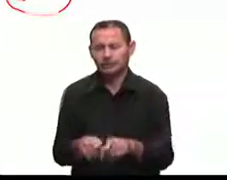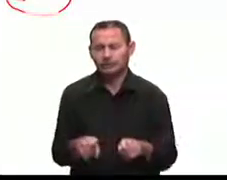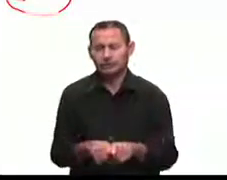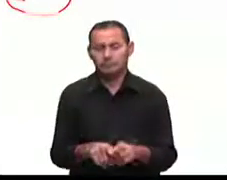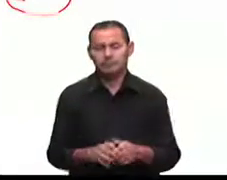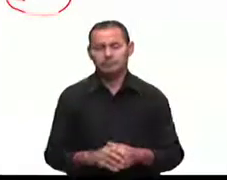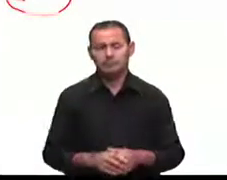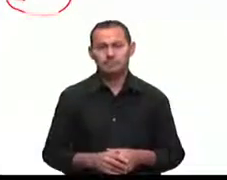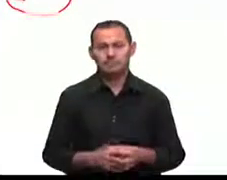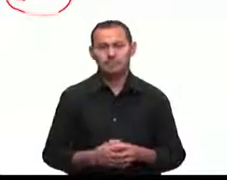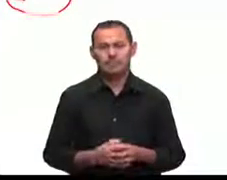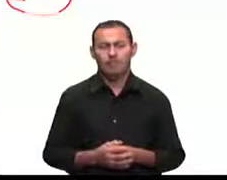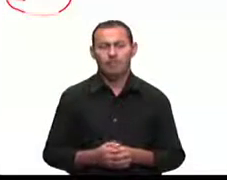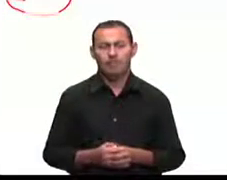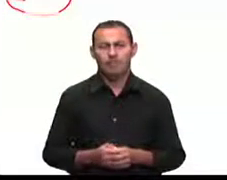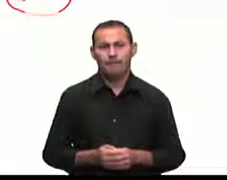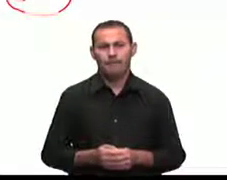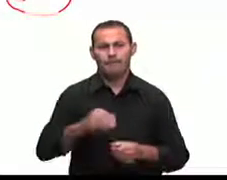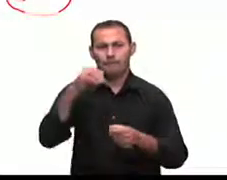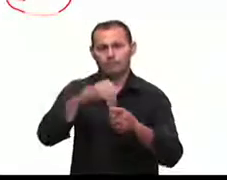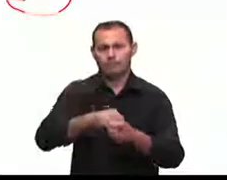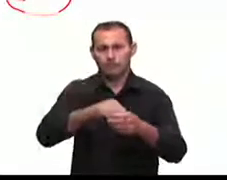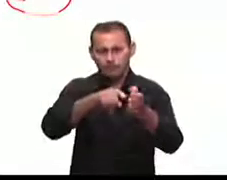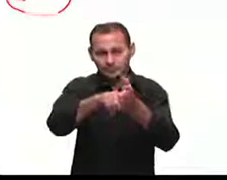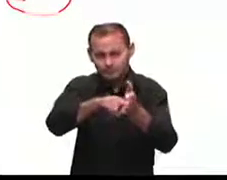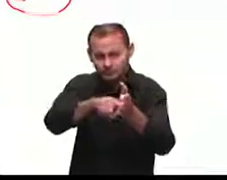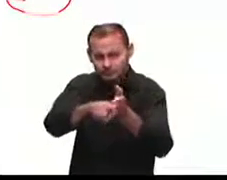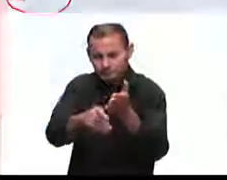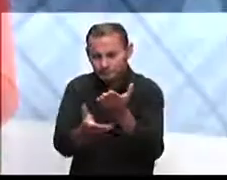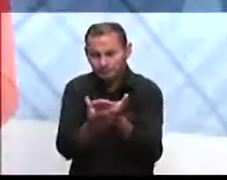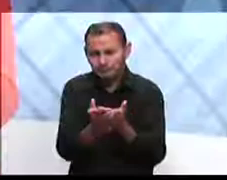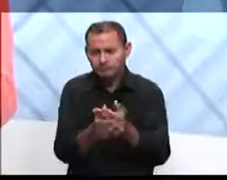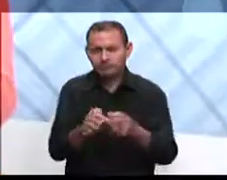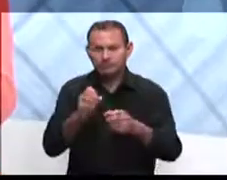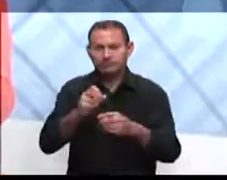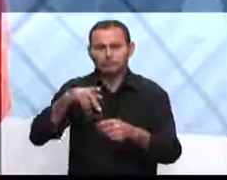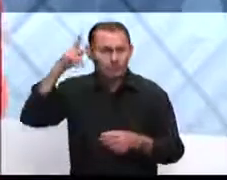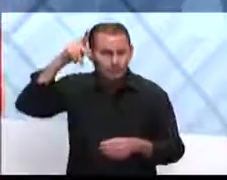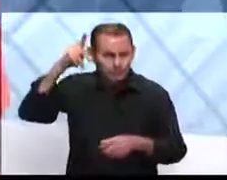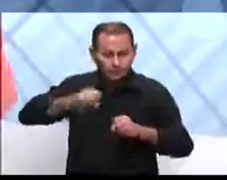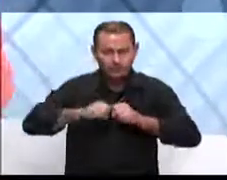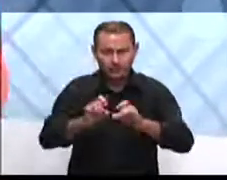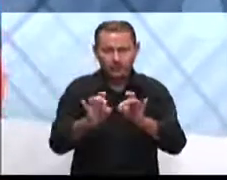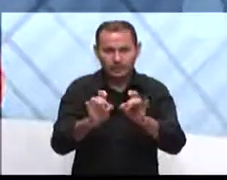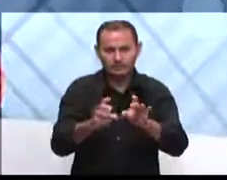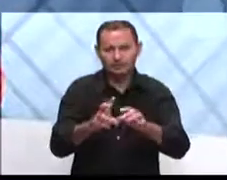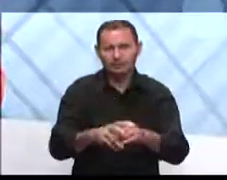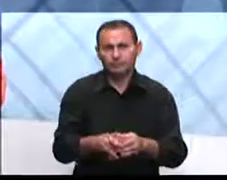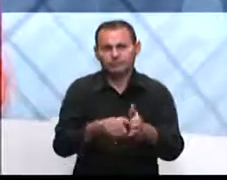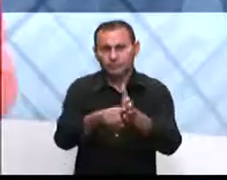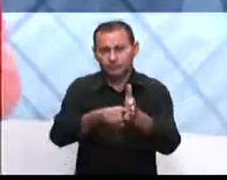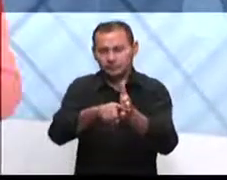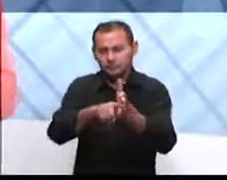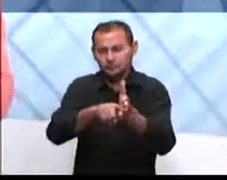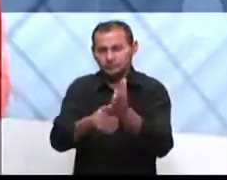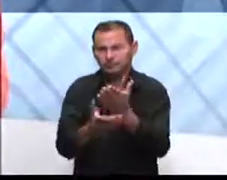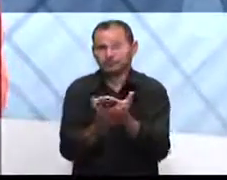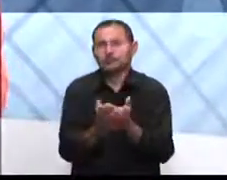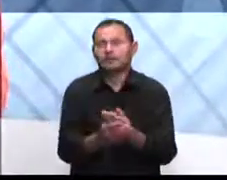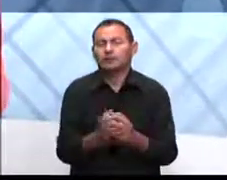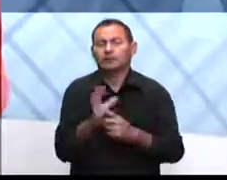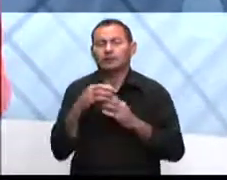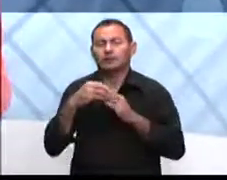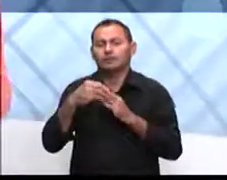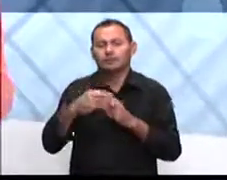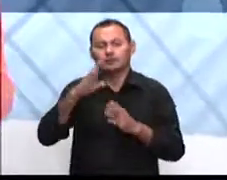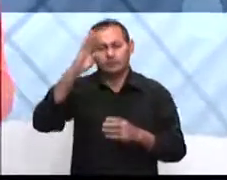tá? Dentro dessa pesquisa de potencial de mercado, eu sempre falo que esse tipo de pesquisa é